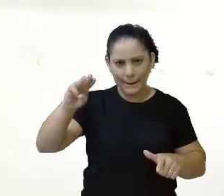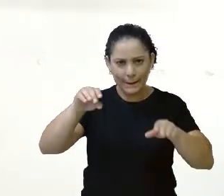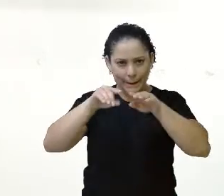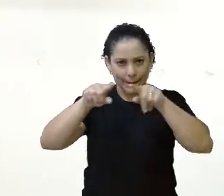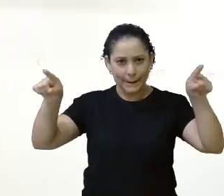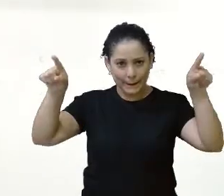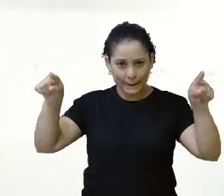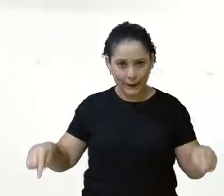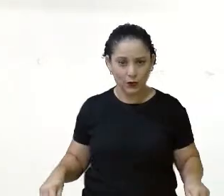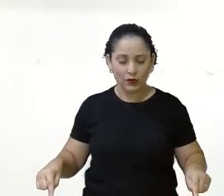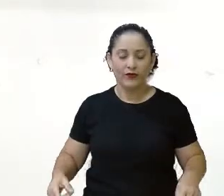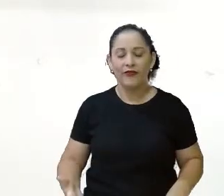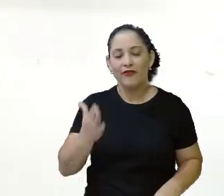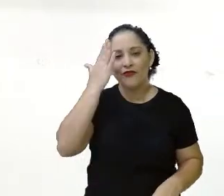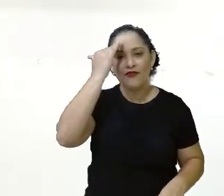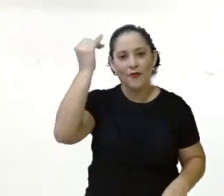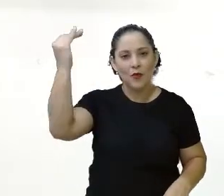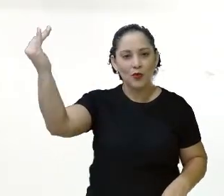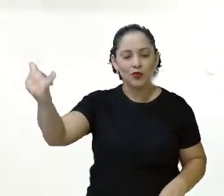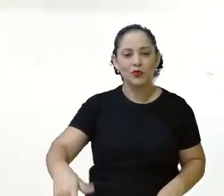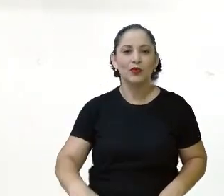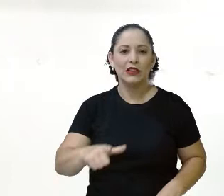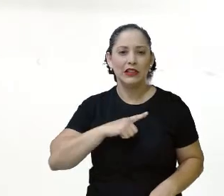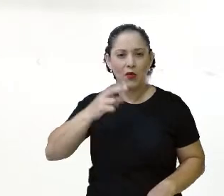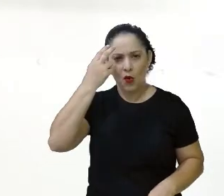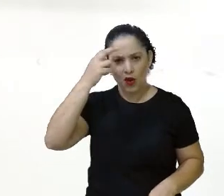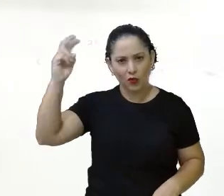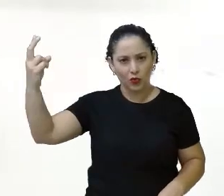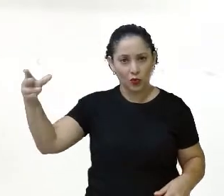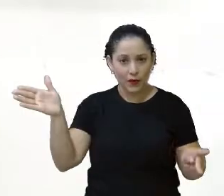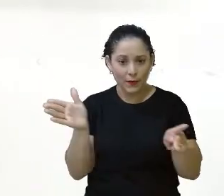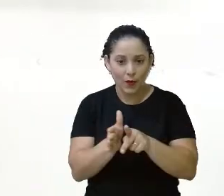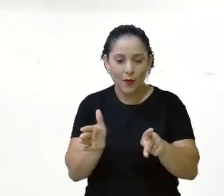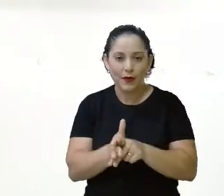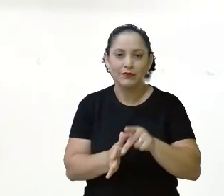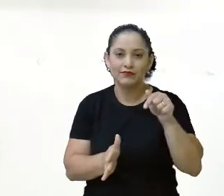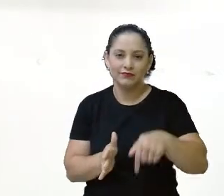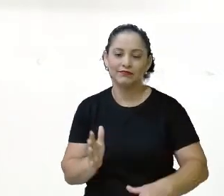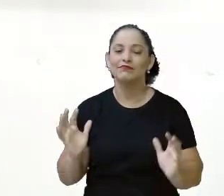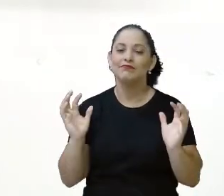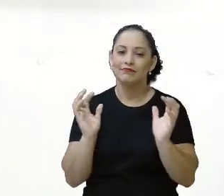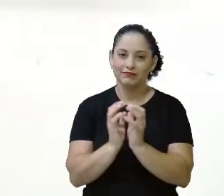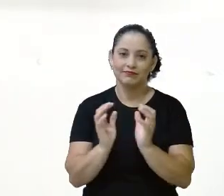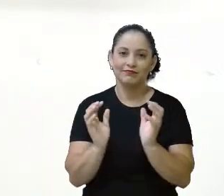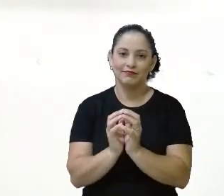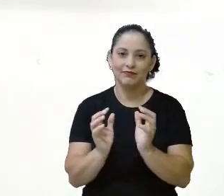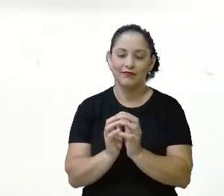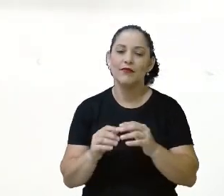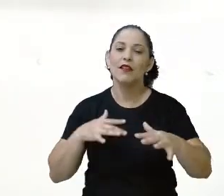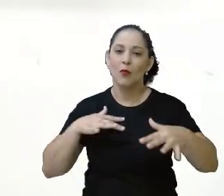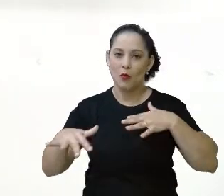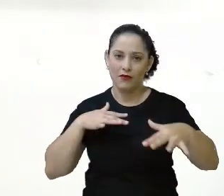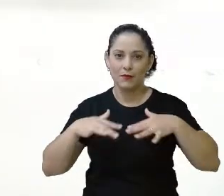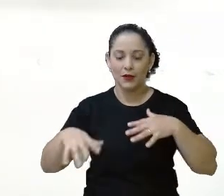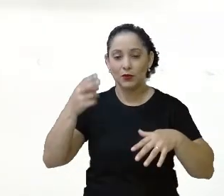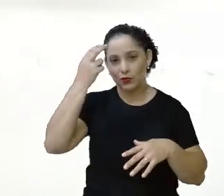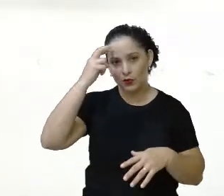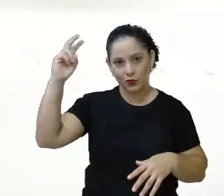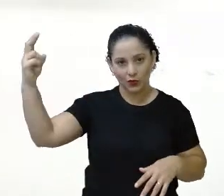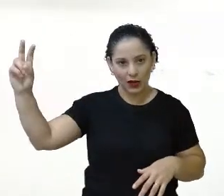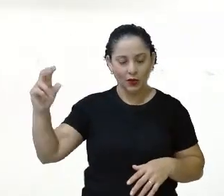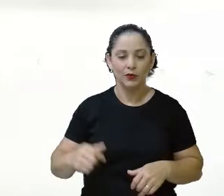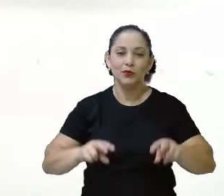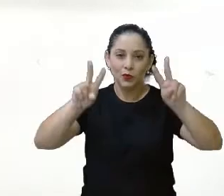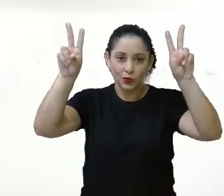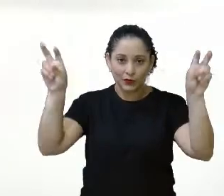traz essa cultura nordestina para a nossa cidade. Então, é também uma manifestação cultural. Então, esse